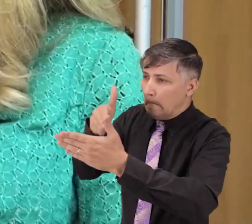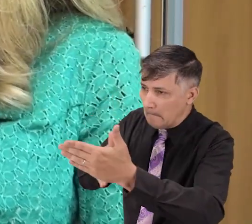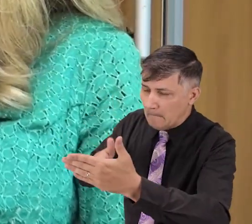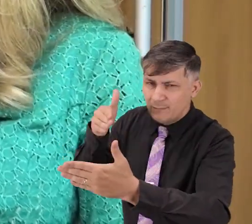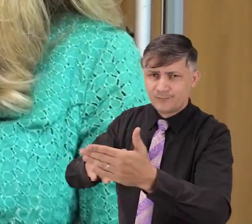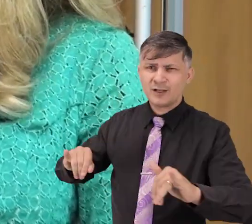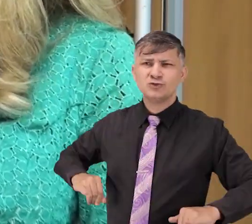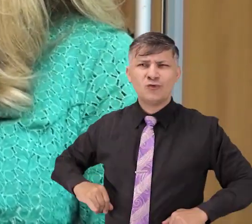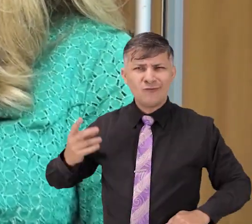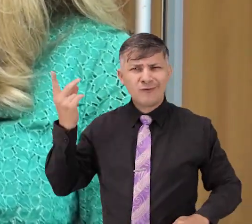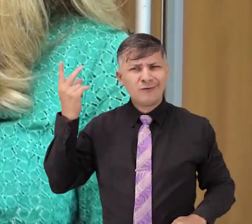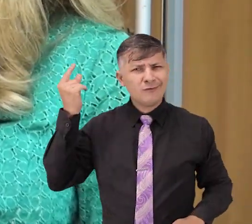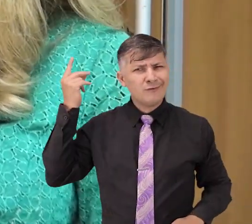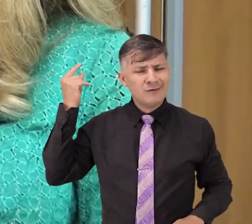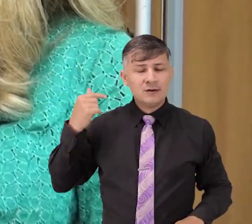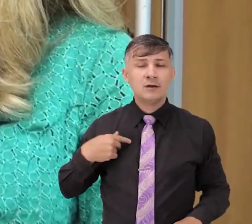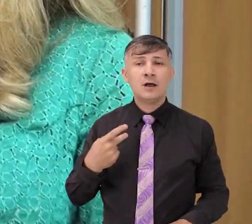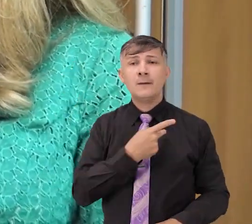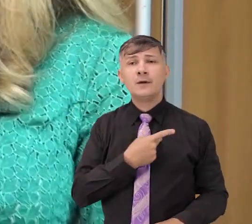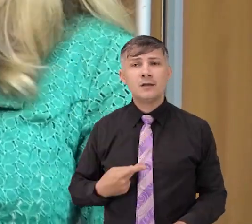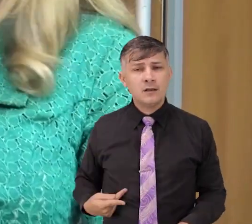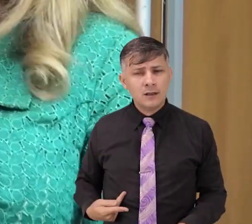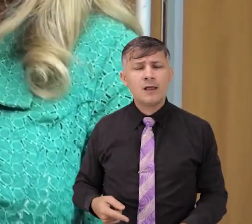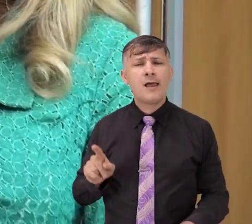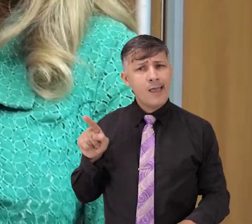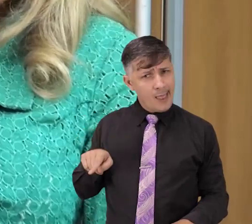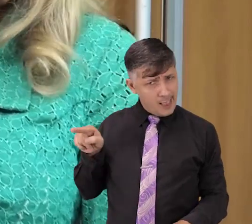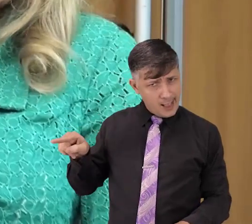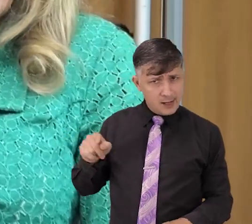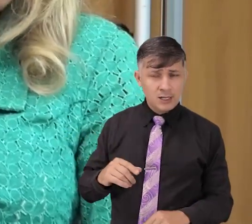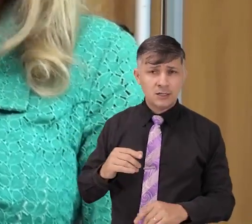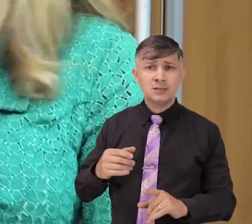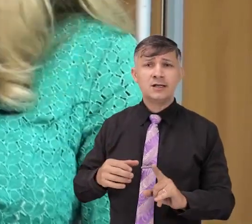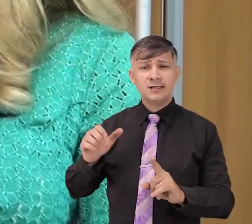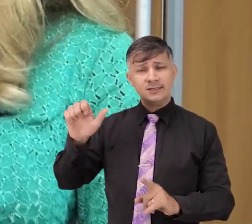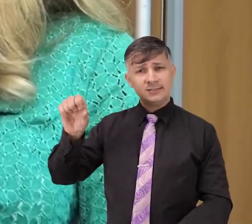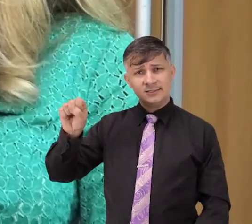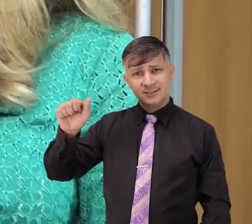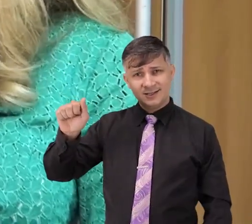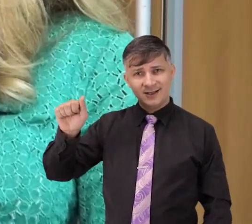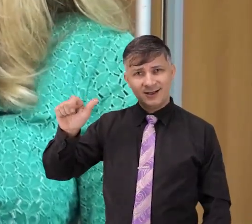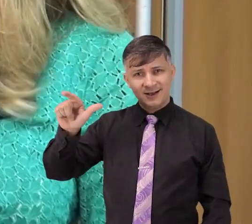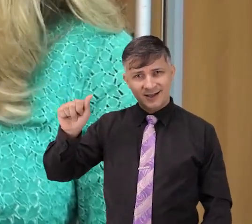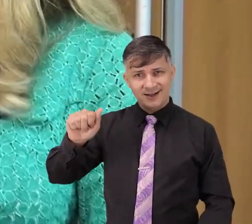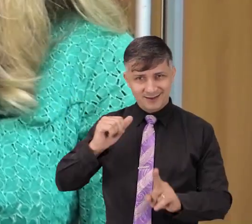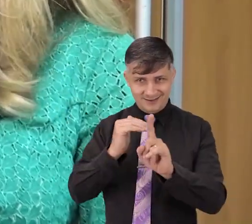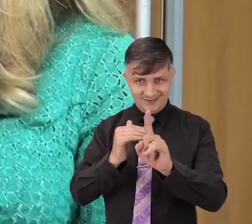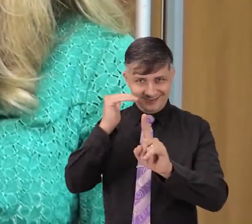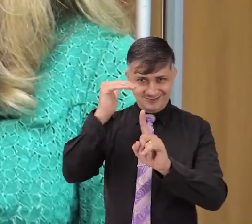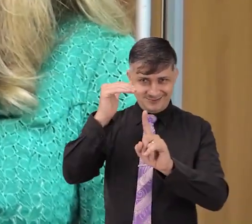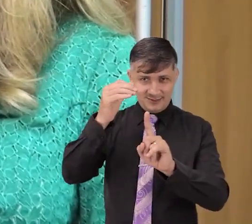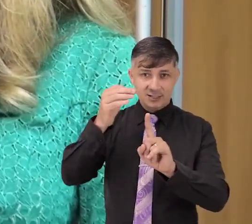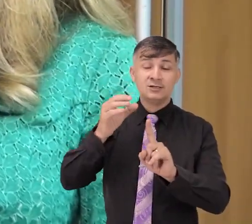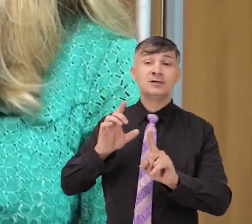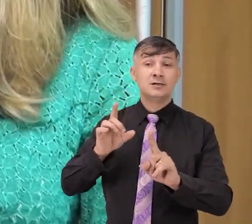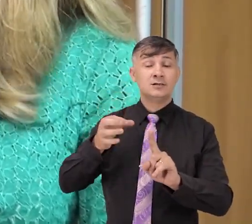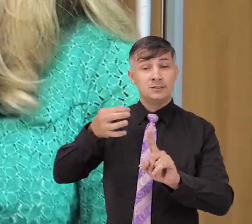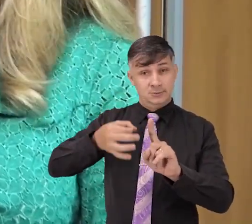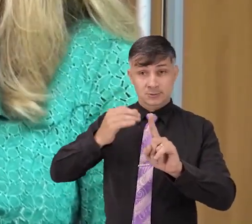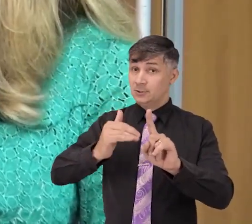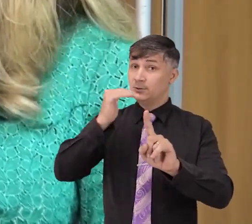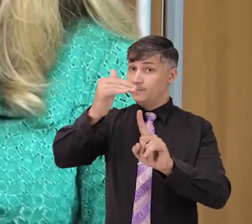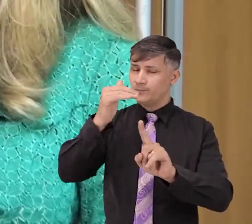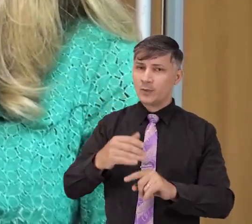Salaberry, desembargadora Salaberry. O teste foi feito, aliás, com o meu escritório